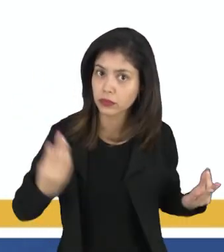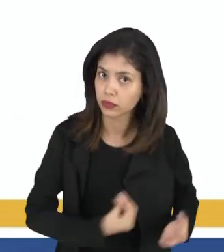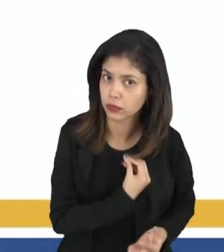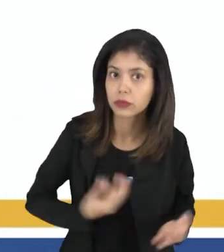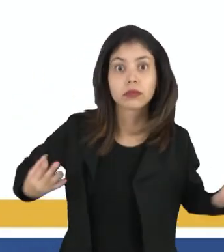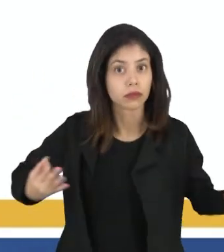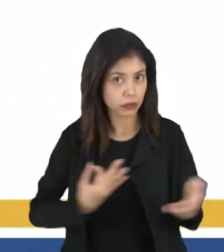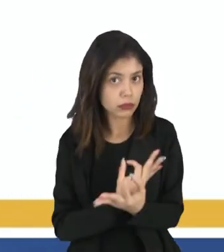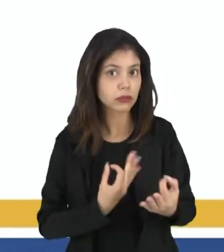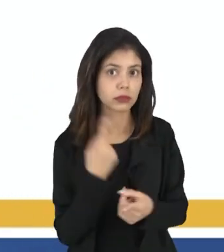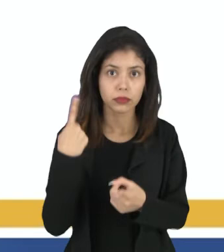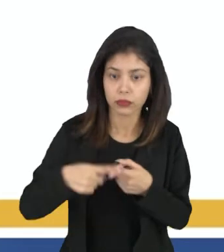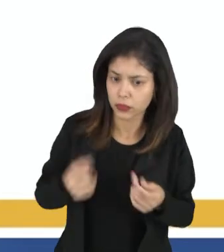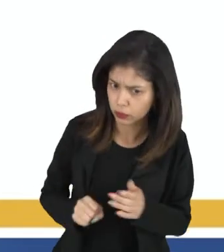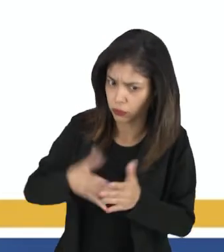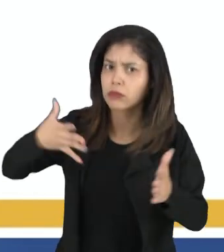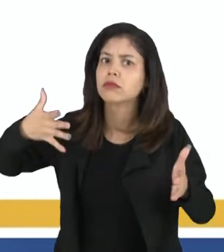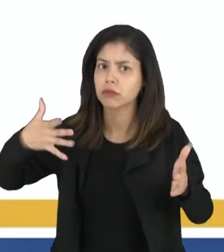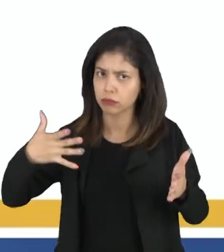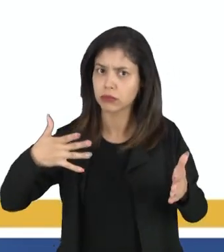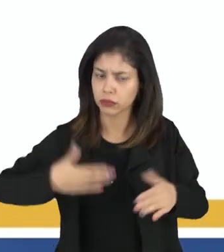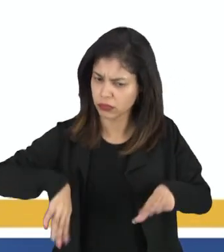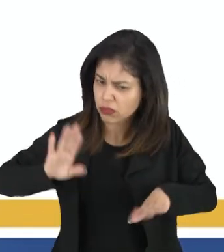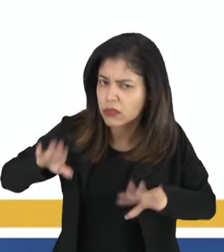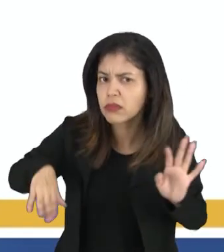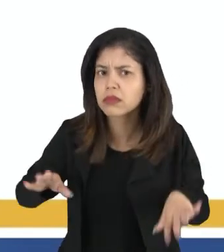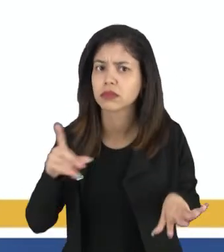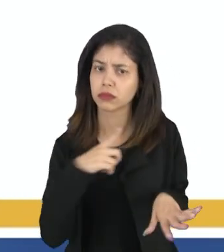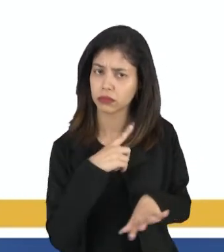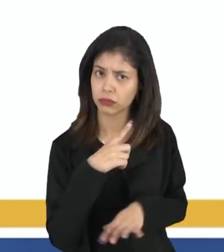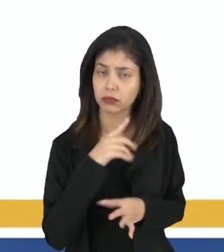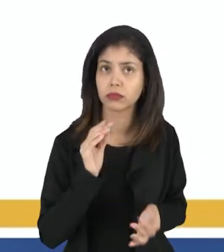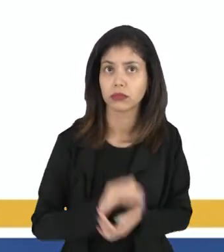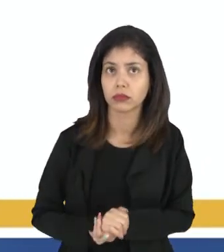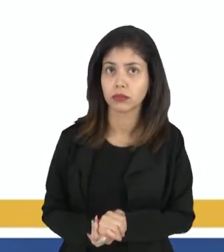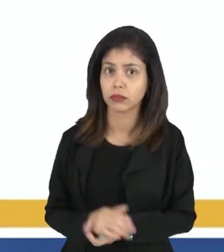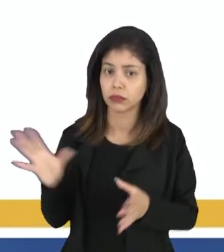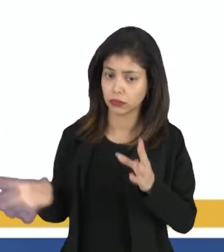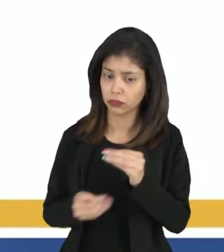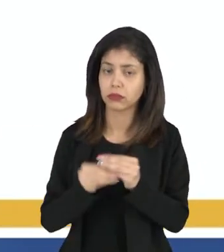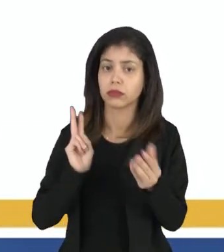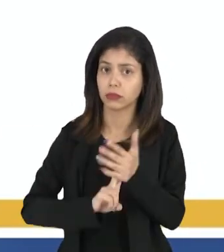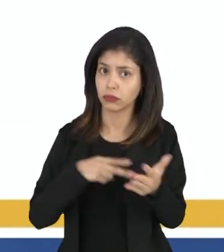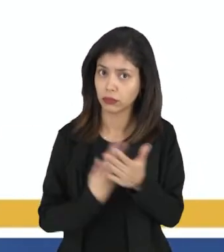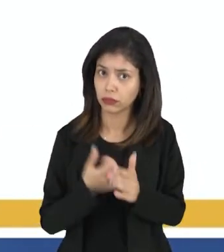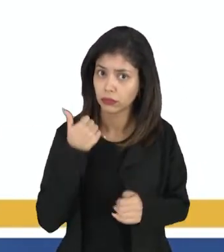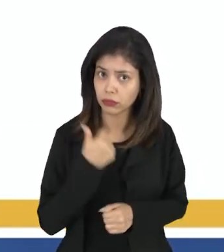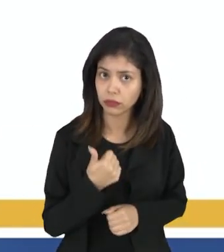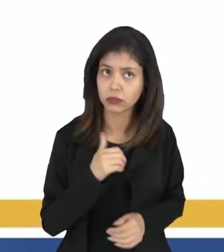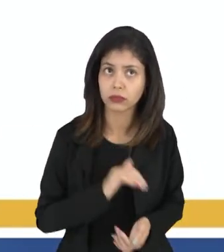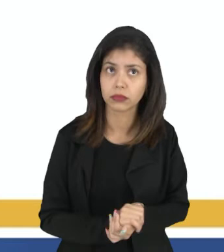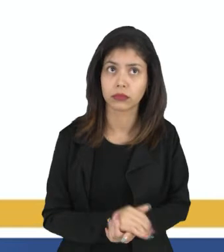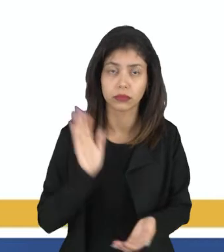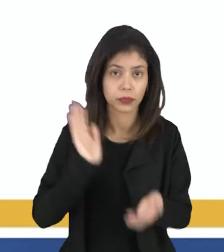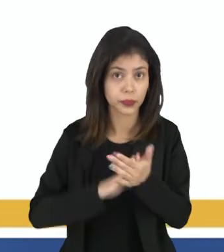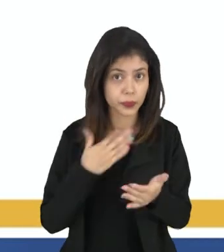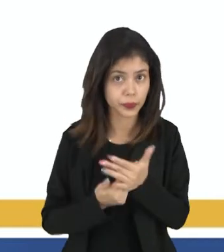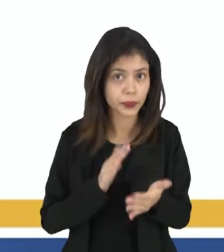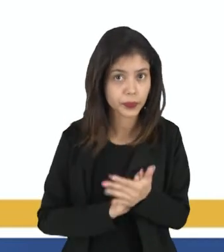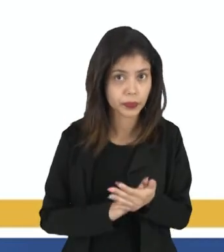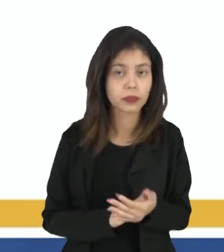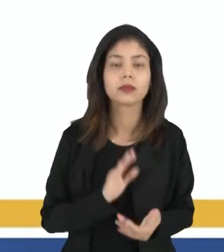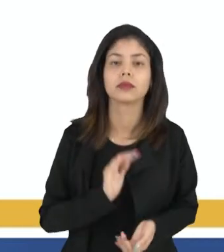present perfect, tá? Porque a maioria das vezes, não cabe tradução. Tem que ser